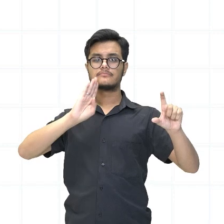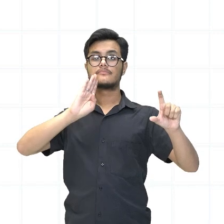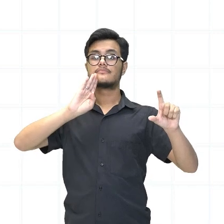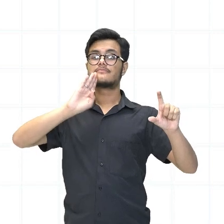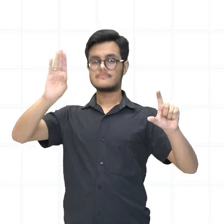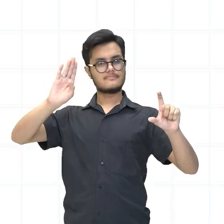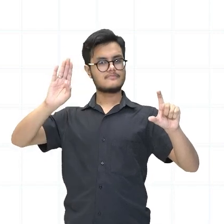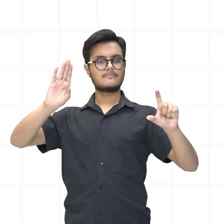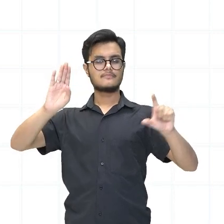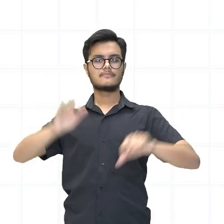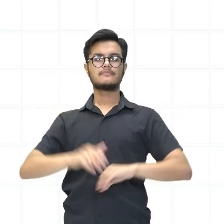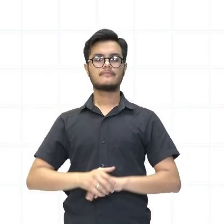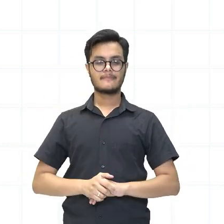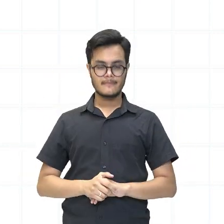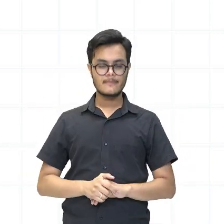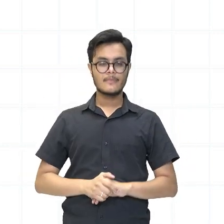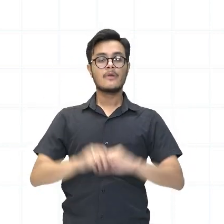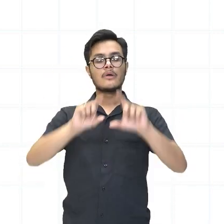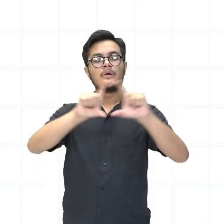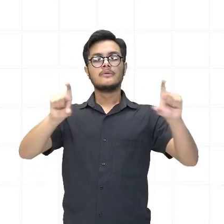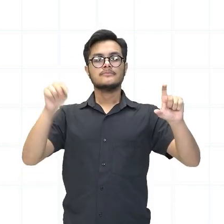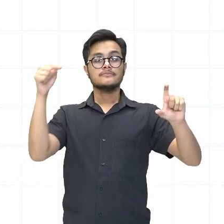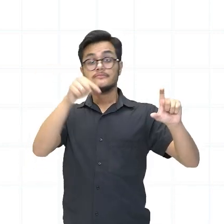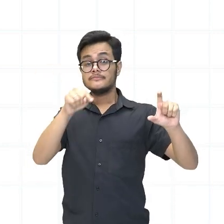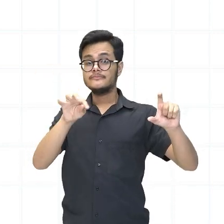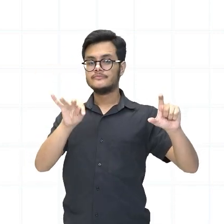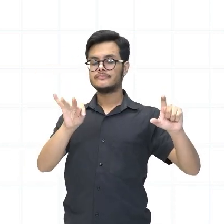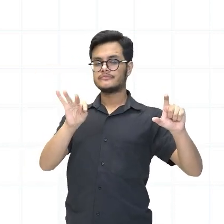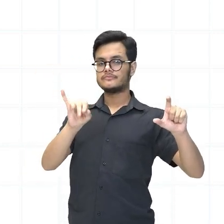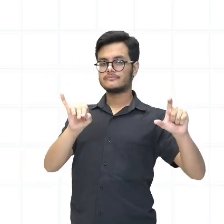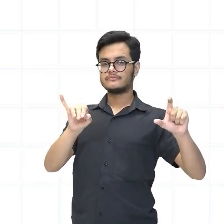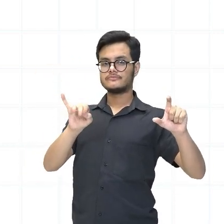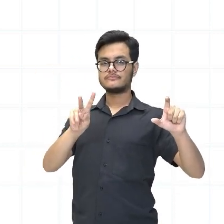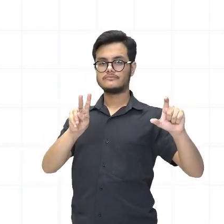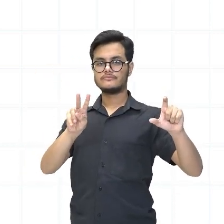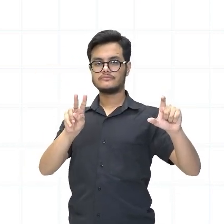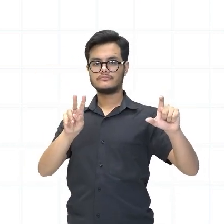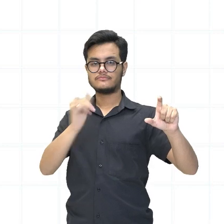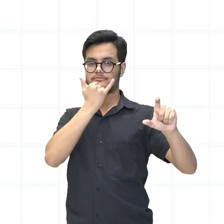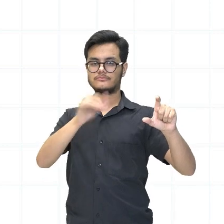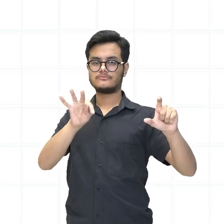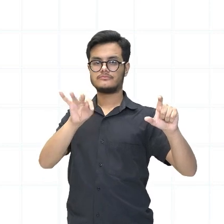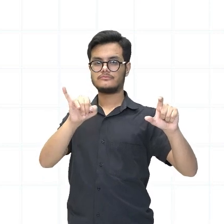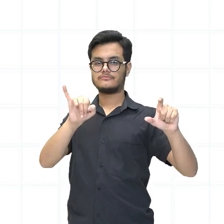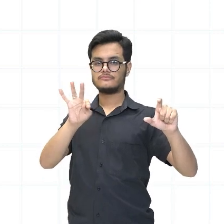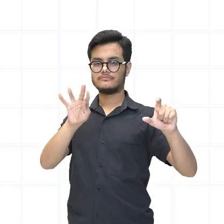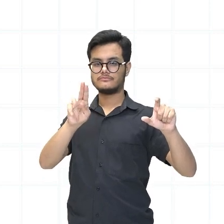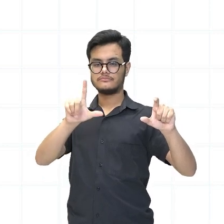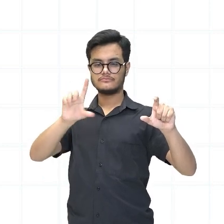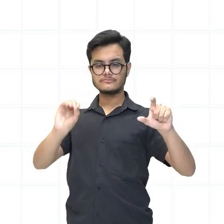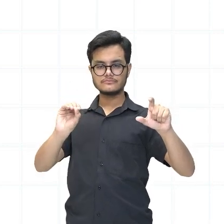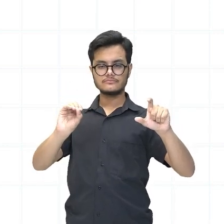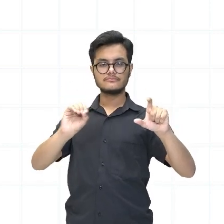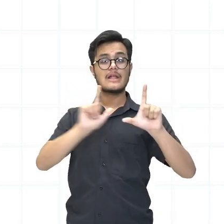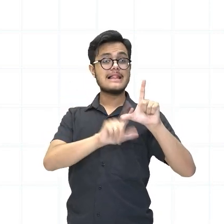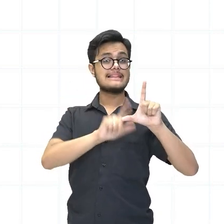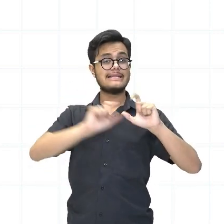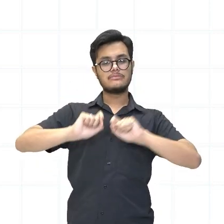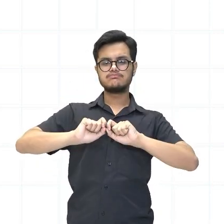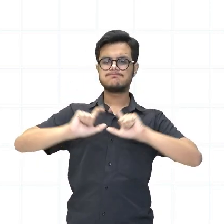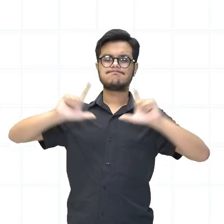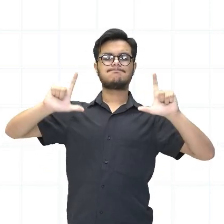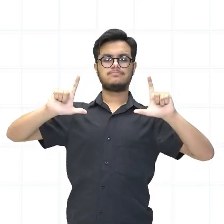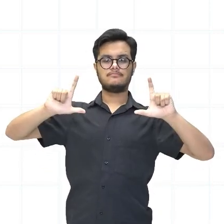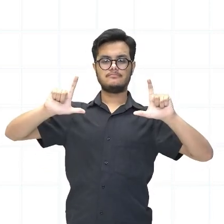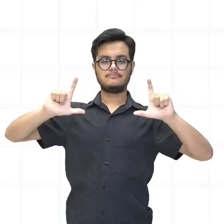percebe aí a presença desse título destacado, certo? O título ele vem em fonte maior, certo? Então, colocando aí